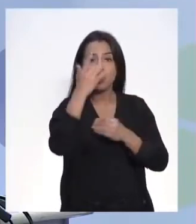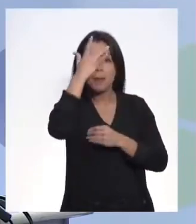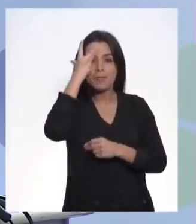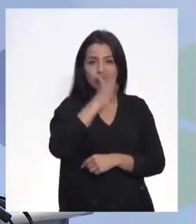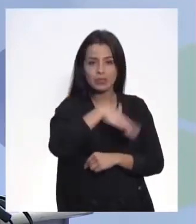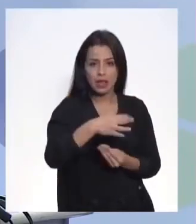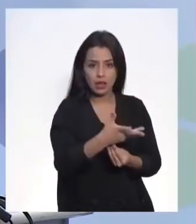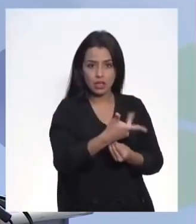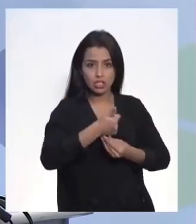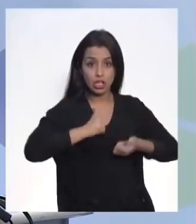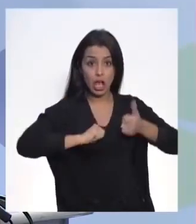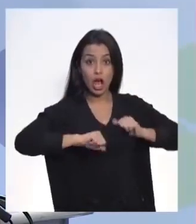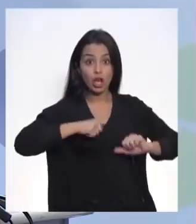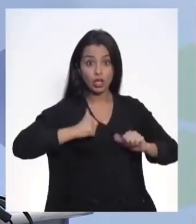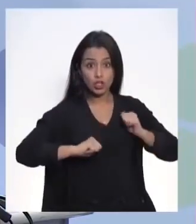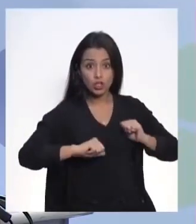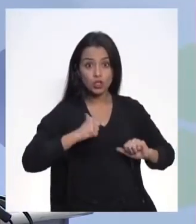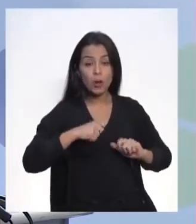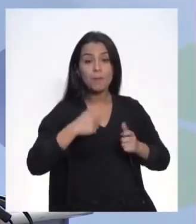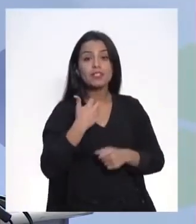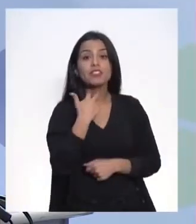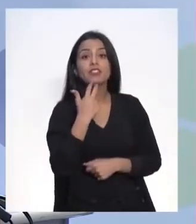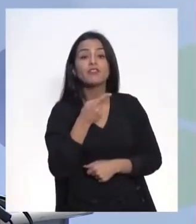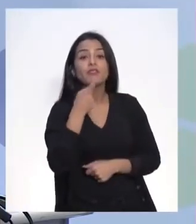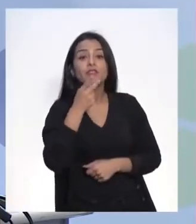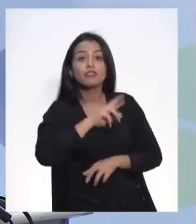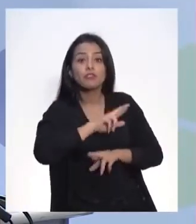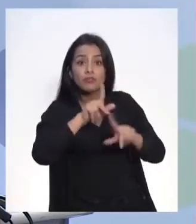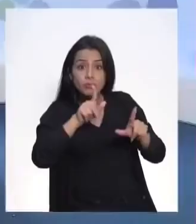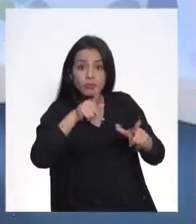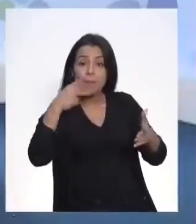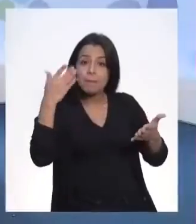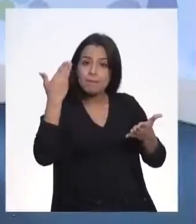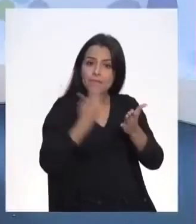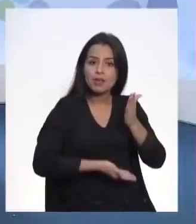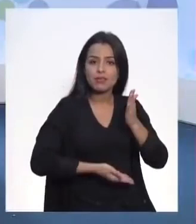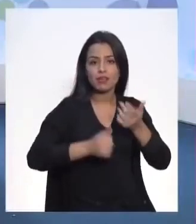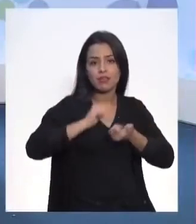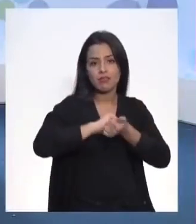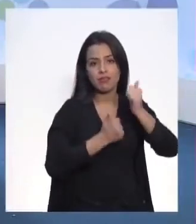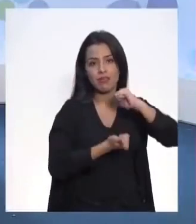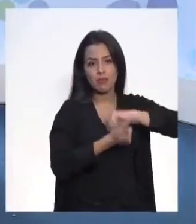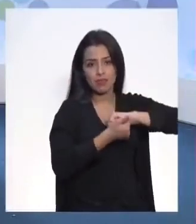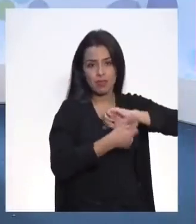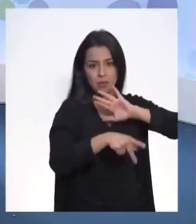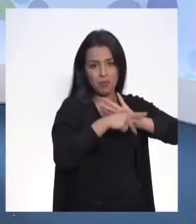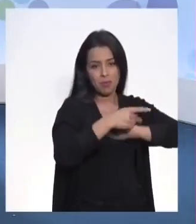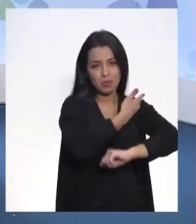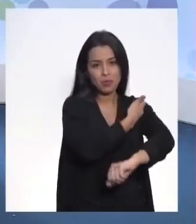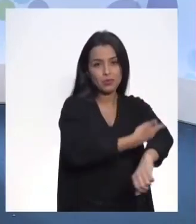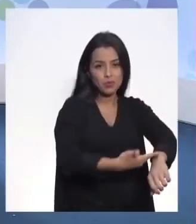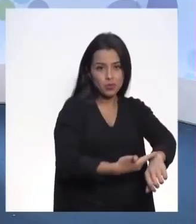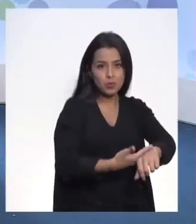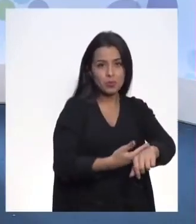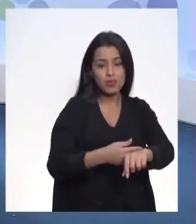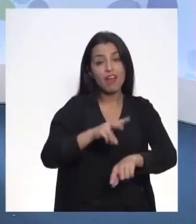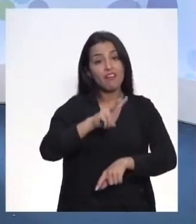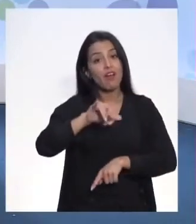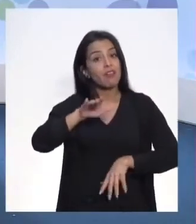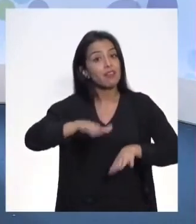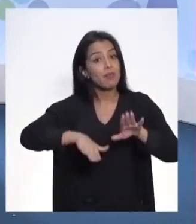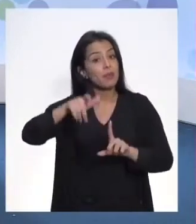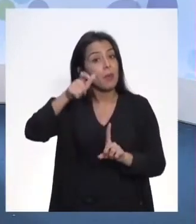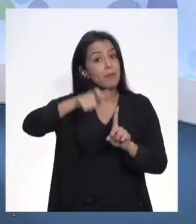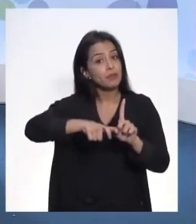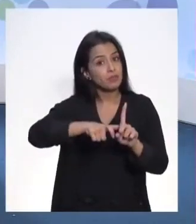ao para sotaque. se adaptar para ir para a televisão, porque eles representam personagens. E aí, dependendo da personagem, do estilo e tal, ele tem